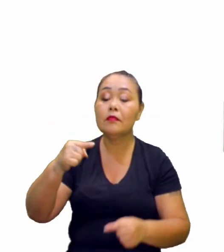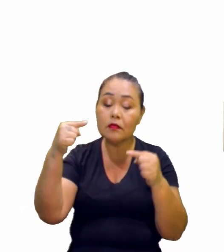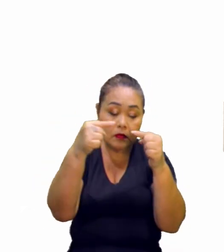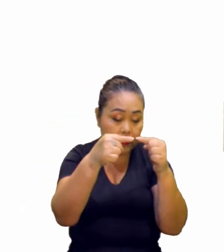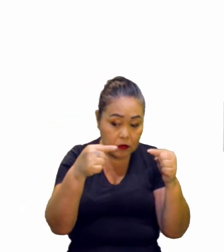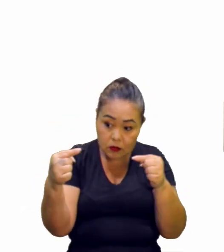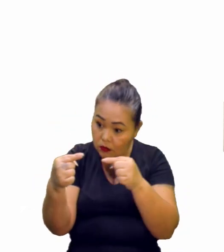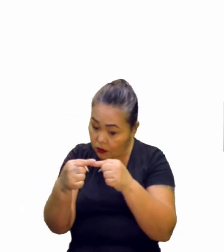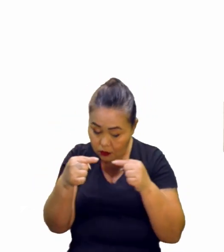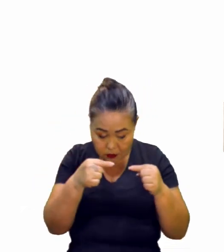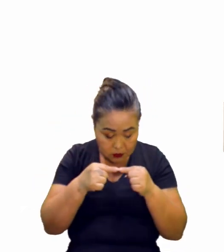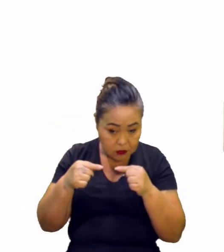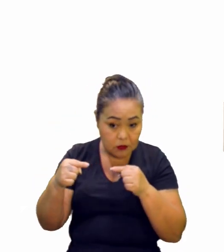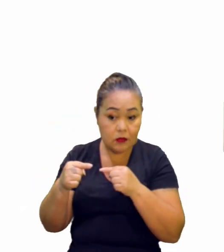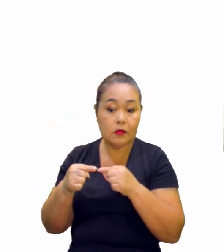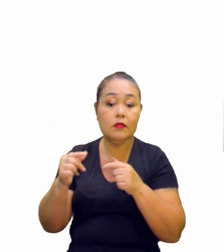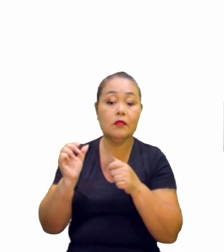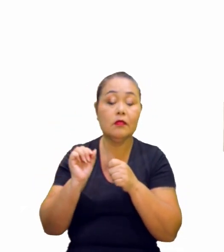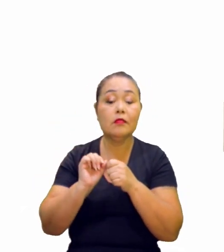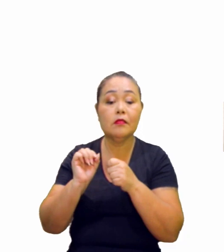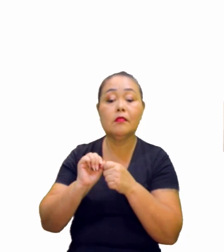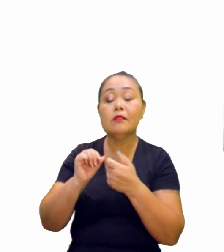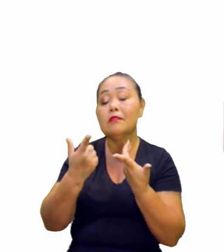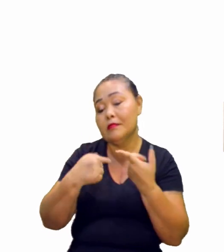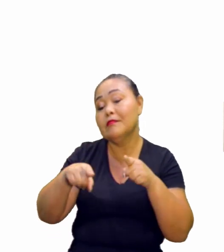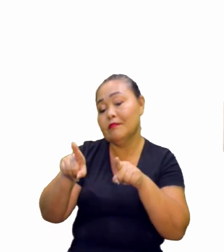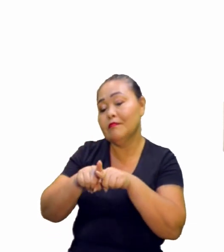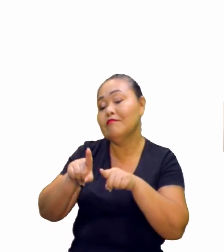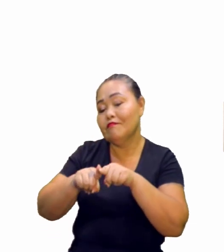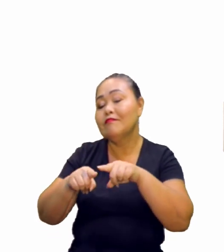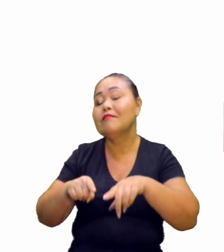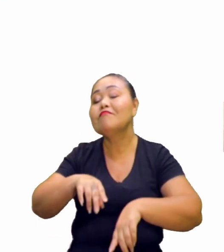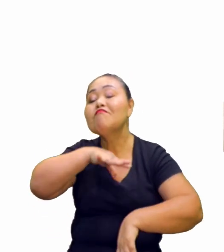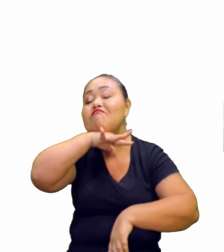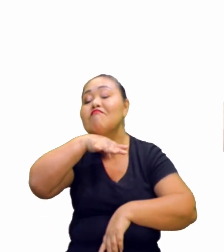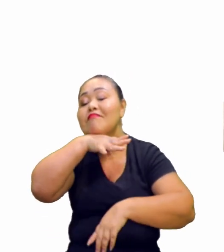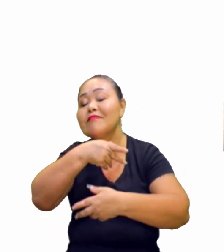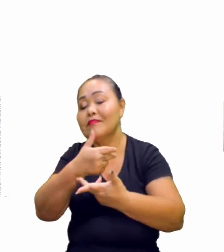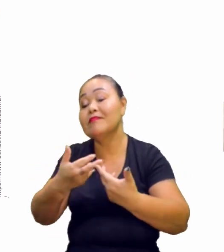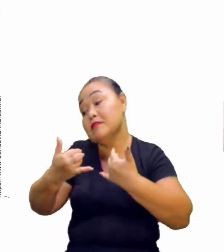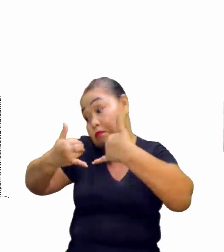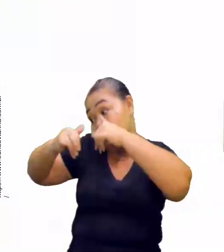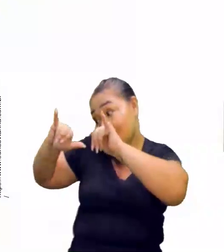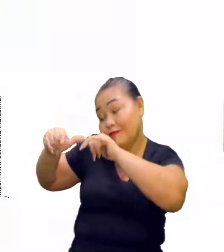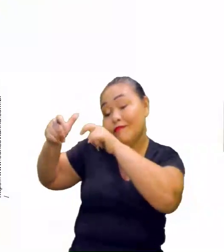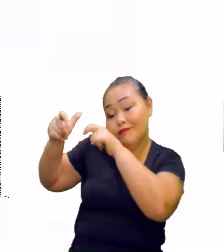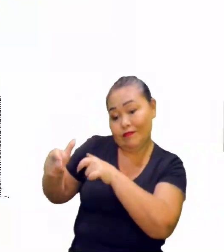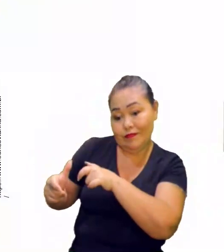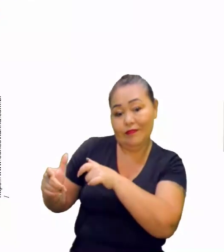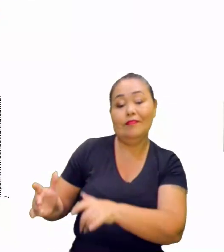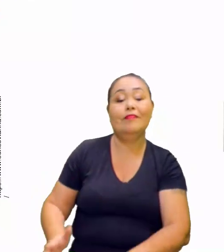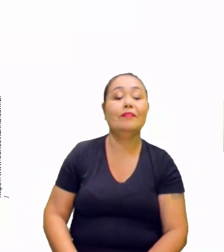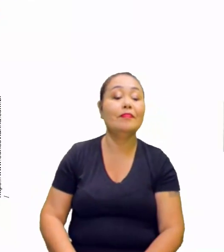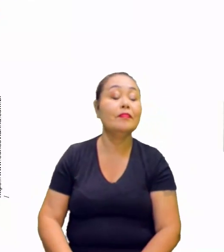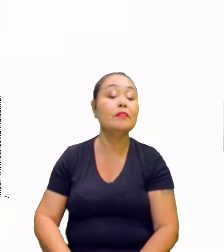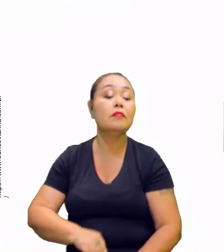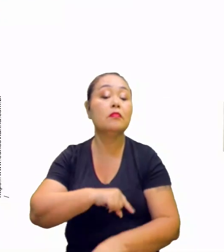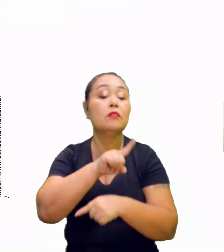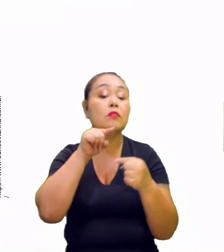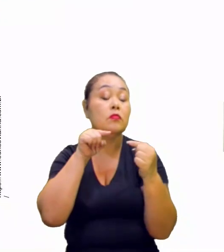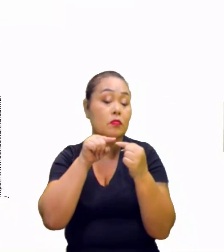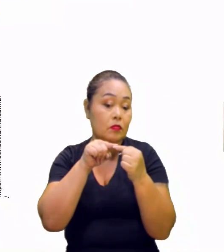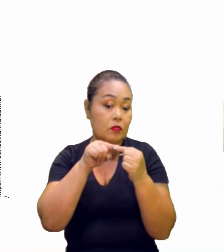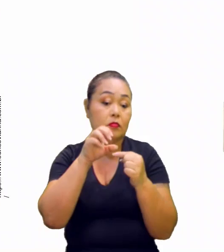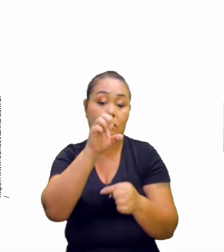cultivos agrícolas e à fauna também, ou seja, a pecuária local, tá? Os objetivos